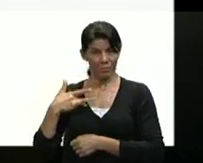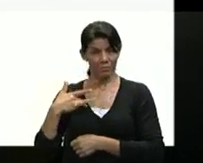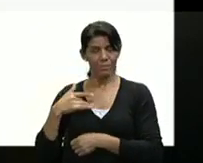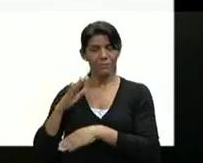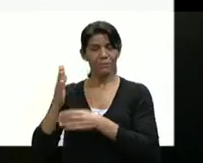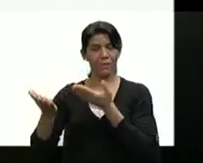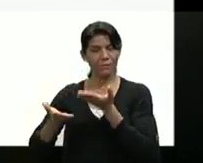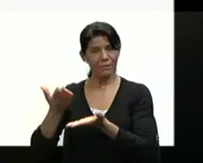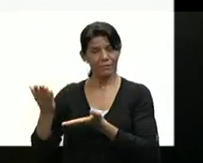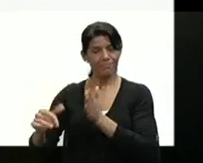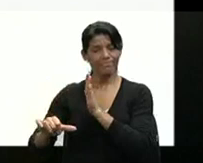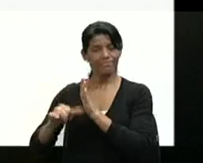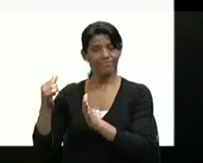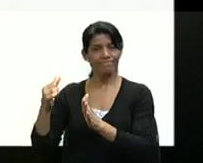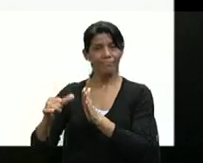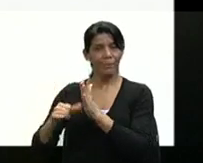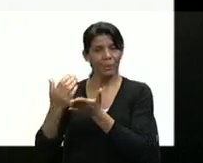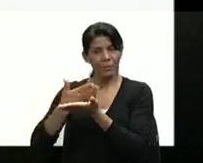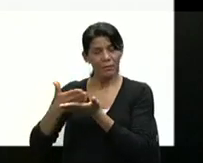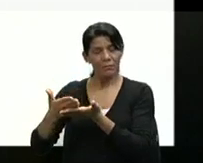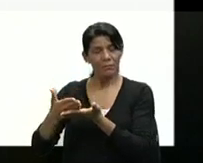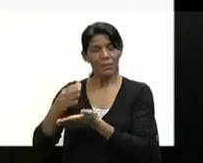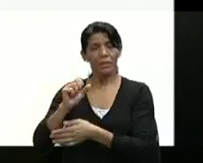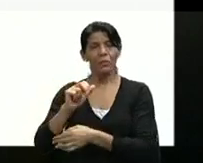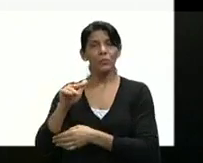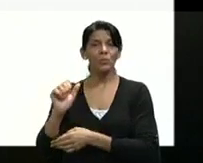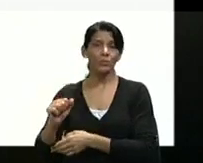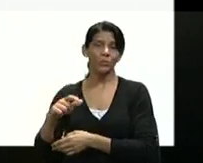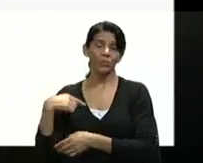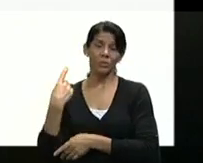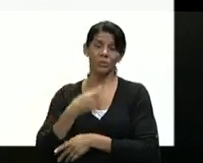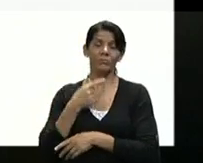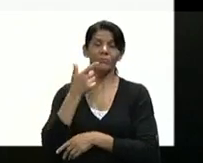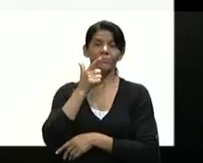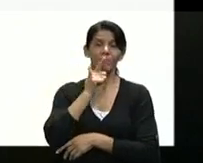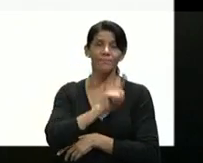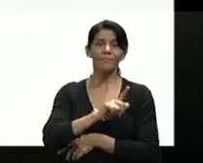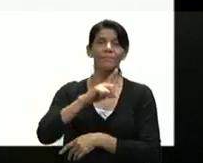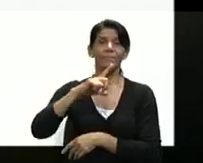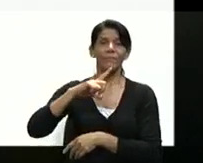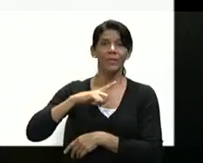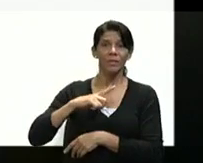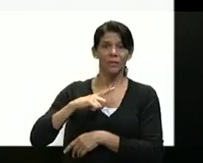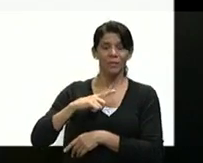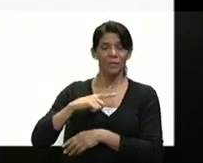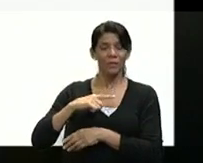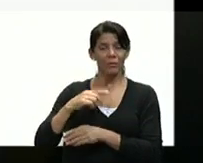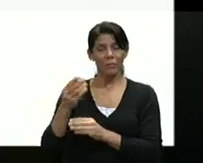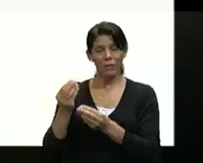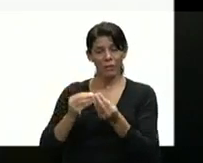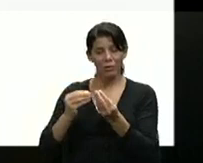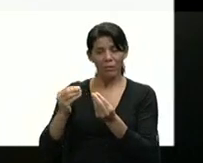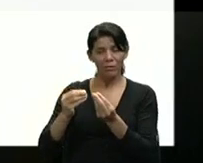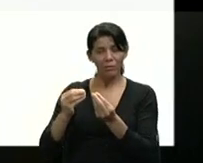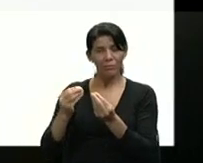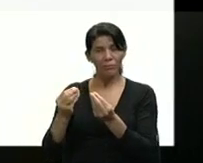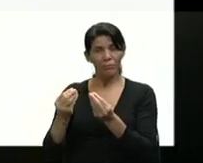para que no Sistema Único de Saúde nós possamos ter uma reorientação desse